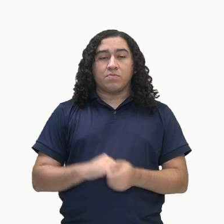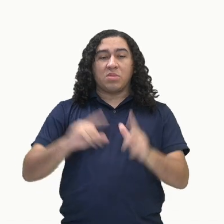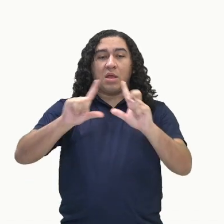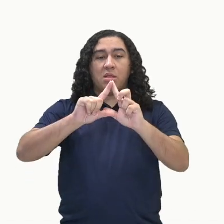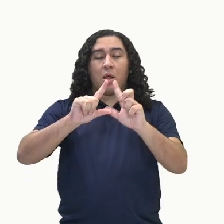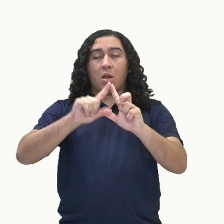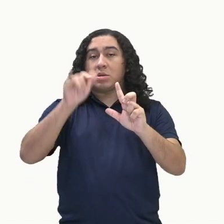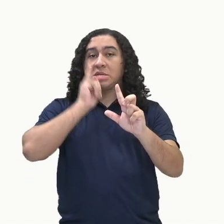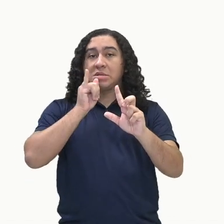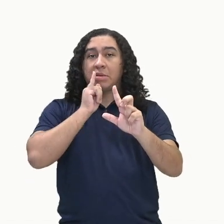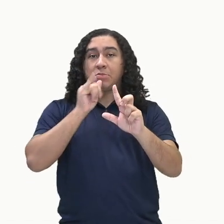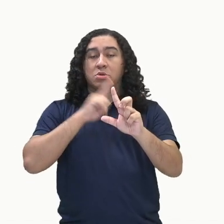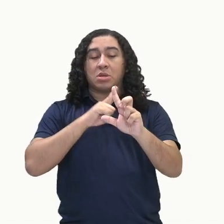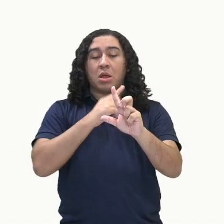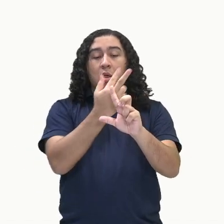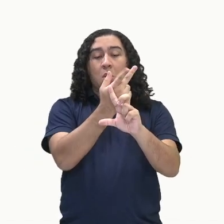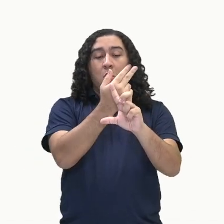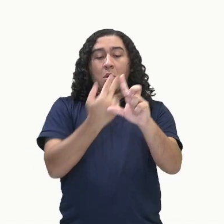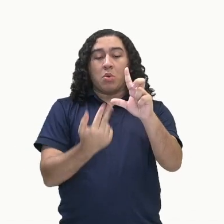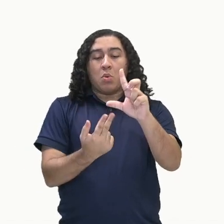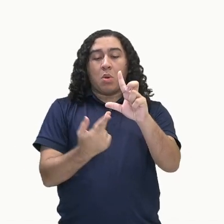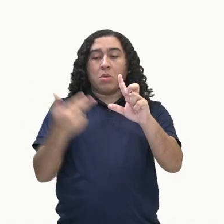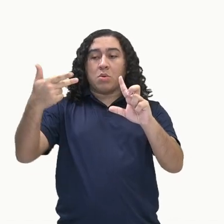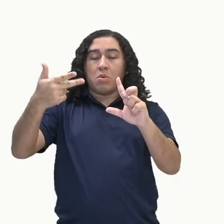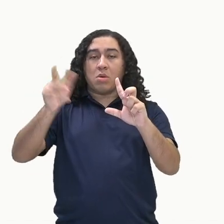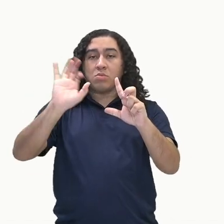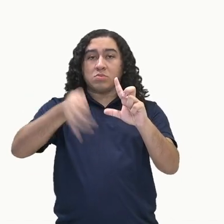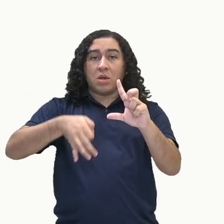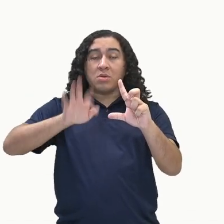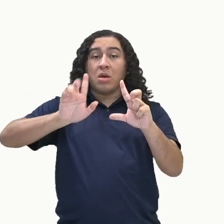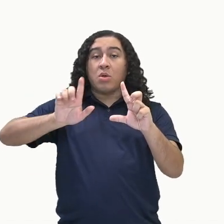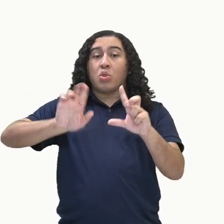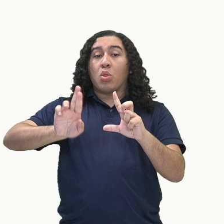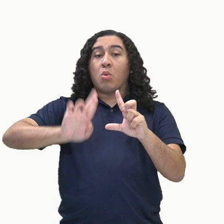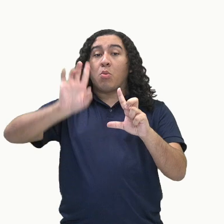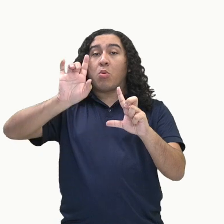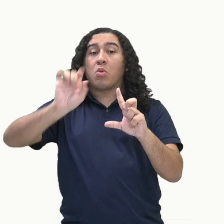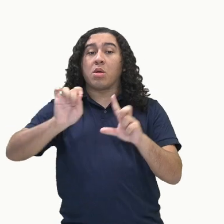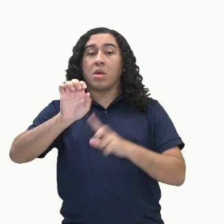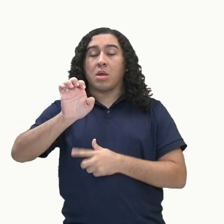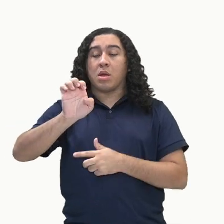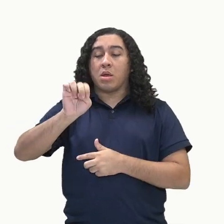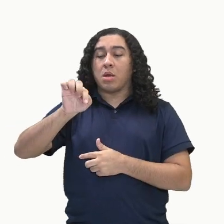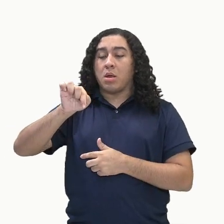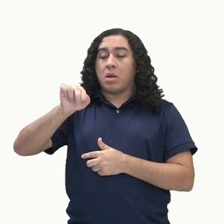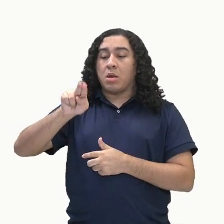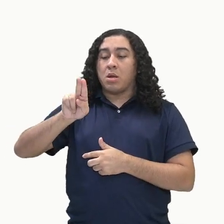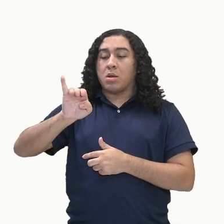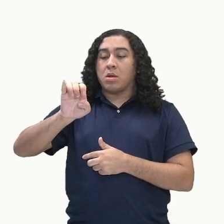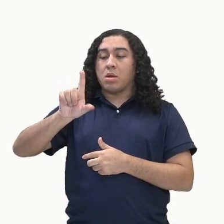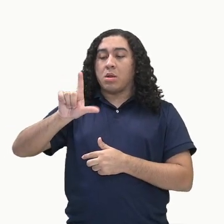possui todos os seus lados com a mesma medida. É o nosso triângulo equilátero. Tá?